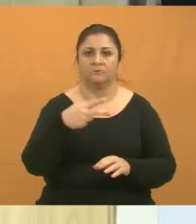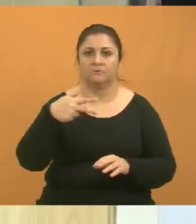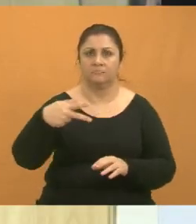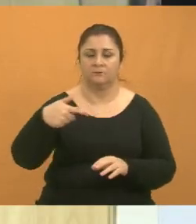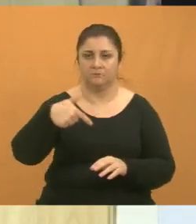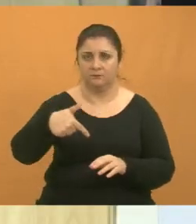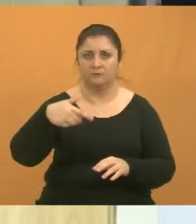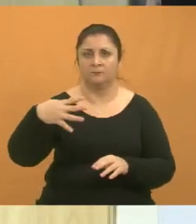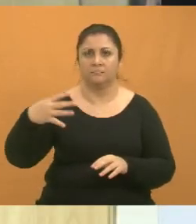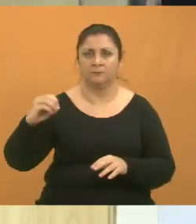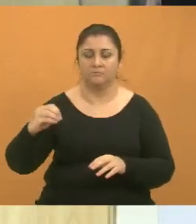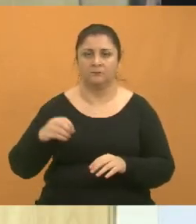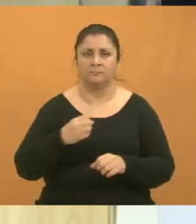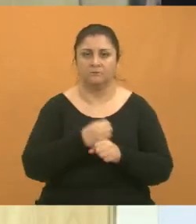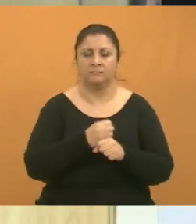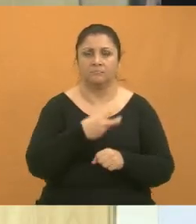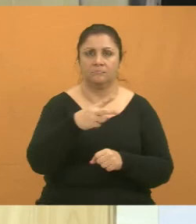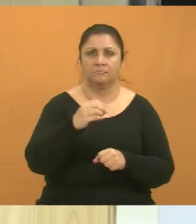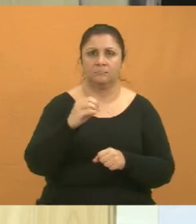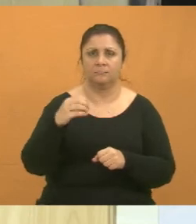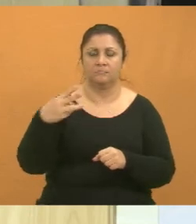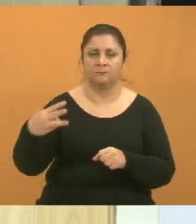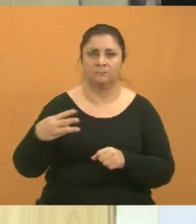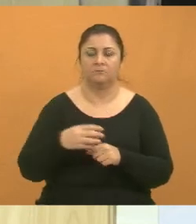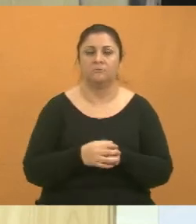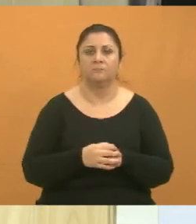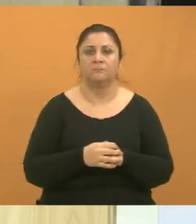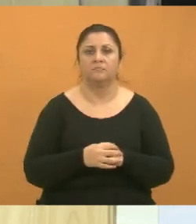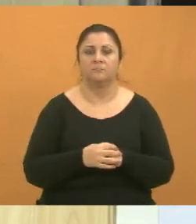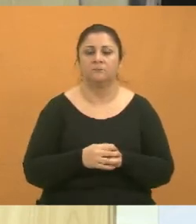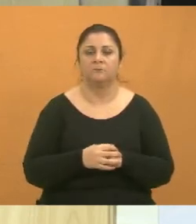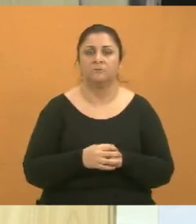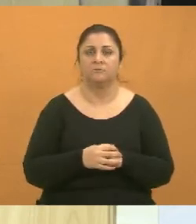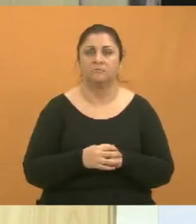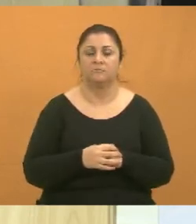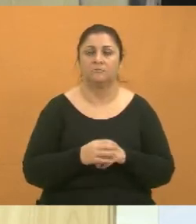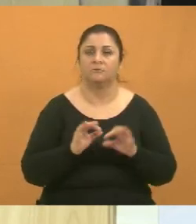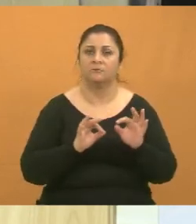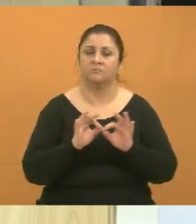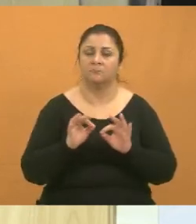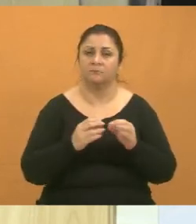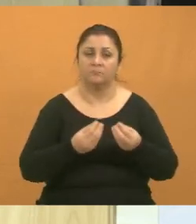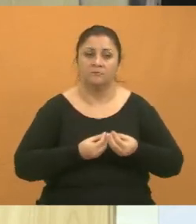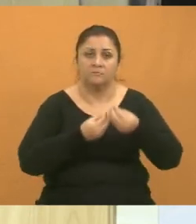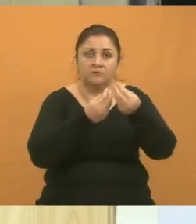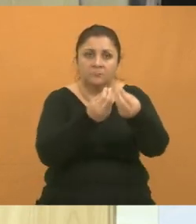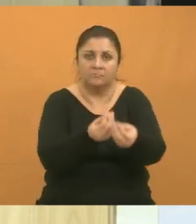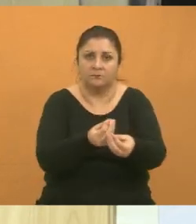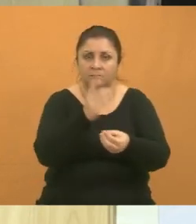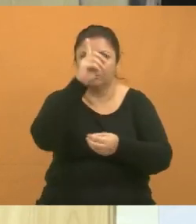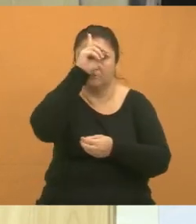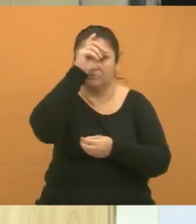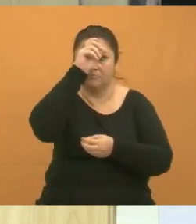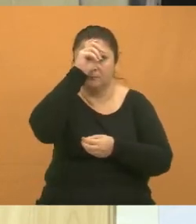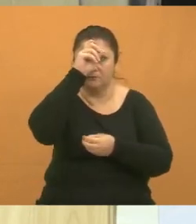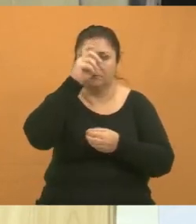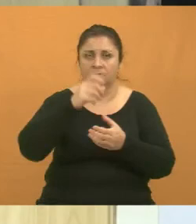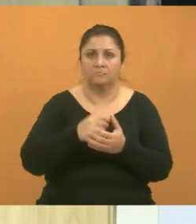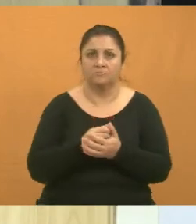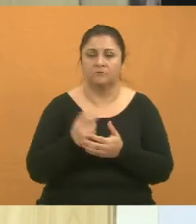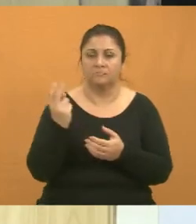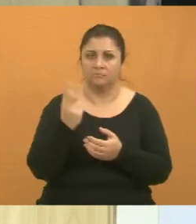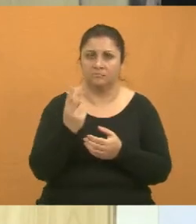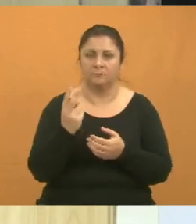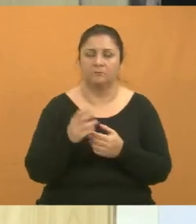4.740, de 2003, de 15 de 12 de 2003, dispondo sobre doações à Santa Casa de Misericórdia de Jacareí e